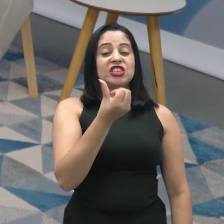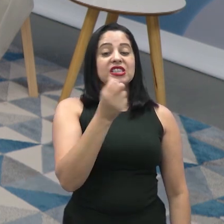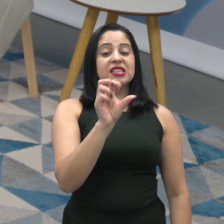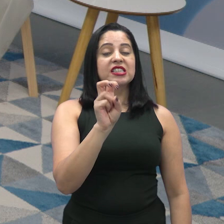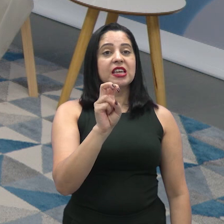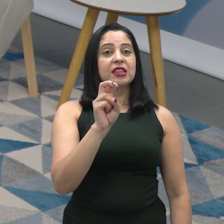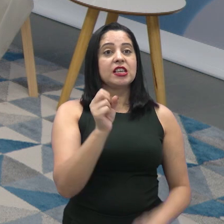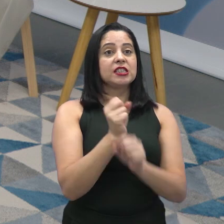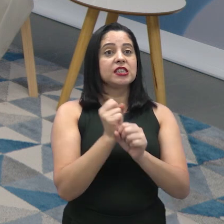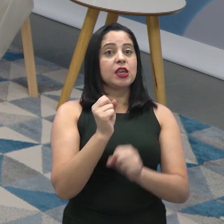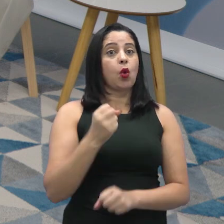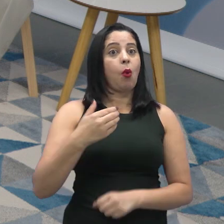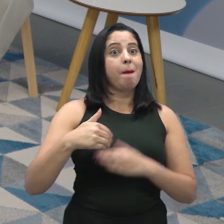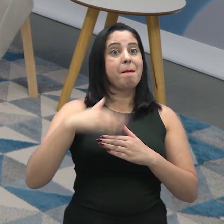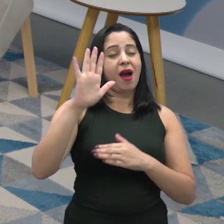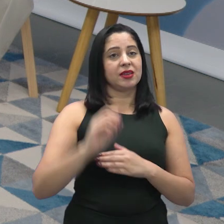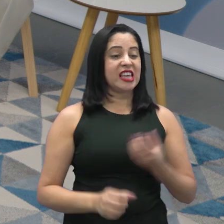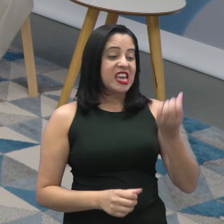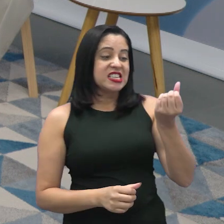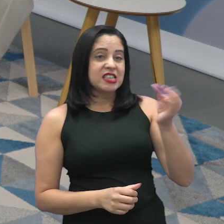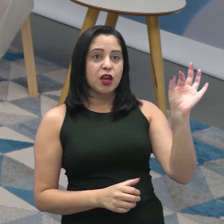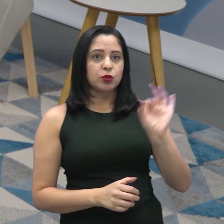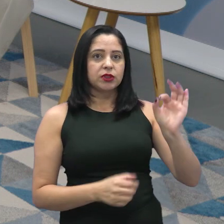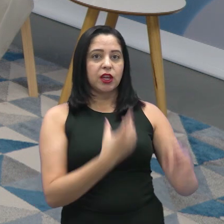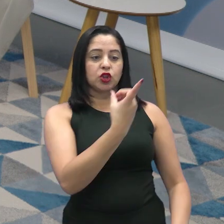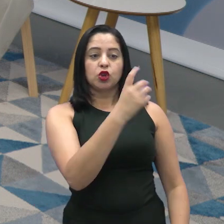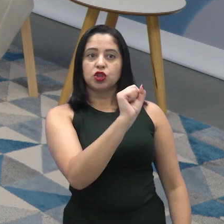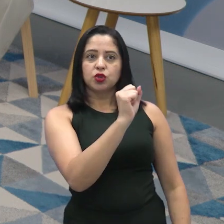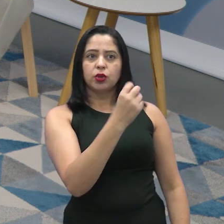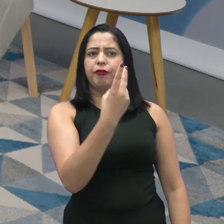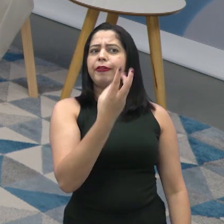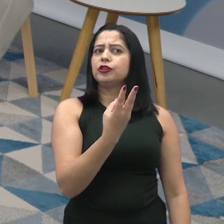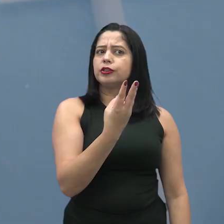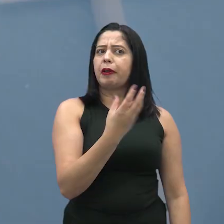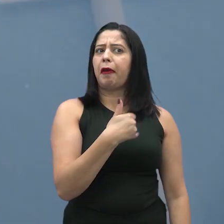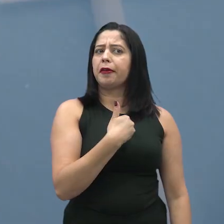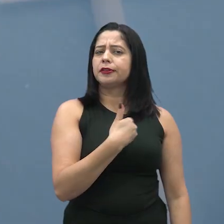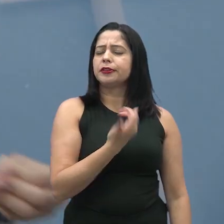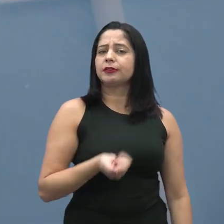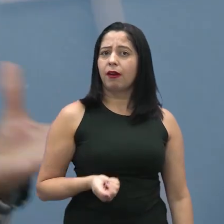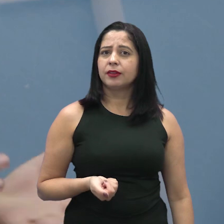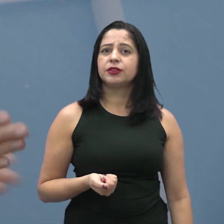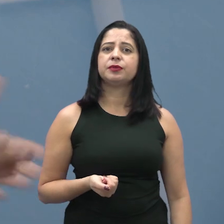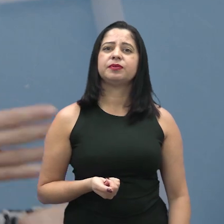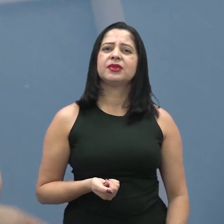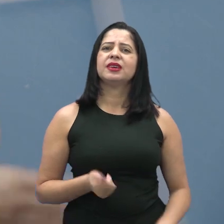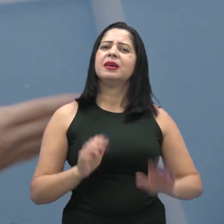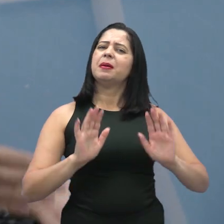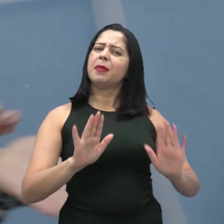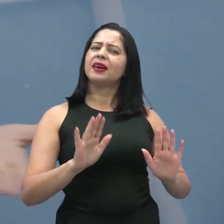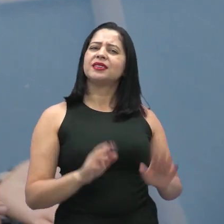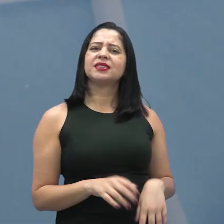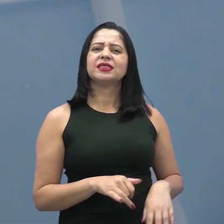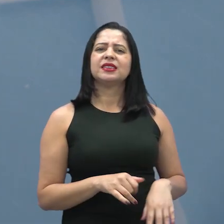anos, enquanto 6% têm ali entre 18 e 23 anos, né? A gente pode falar um pouquinho, óbvio, né? Se você está ali